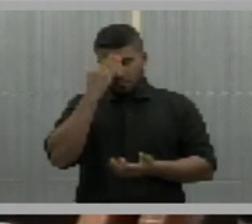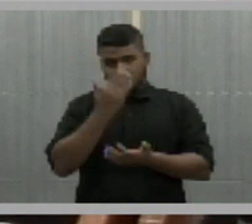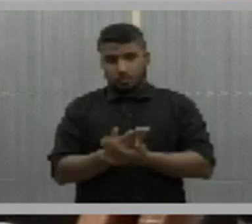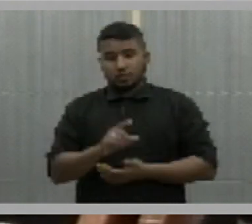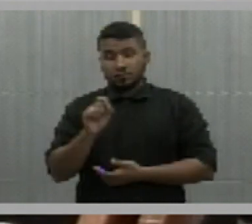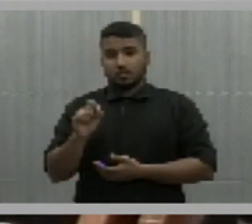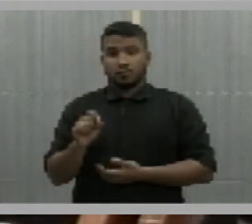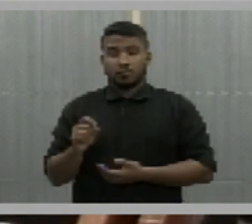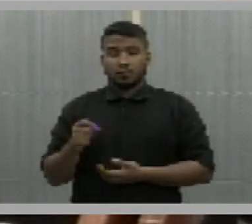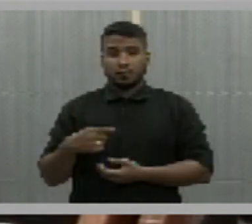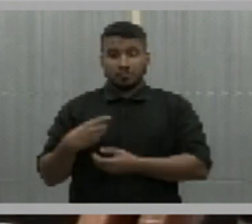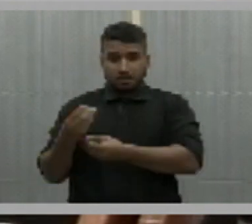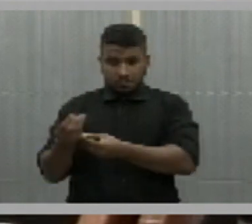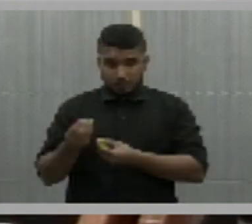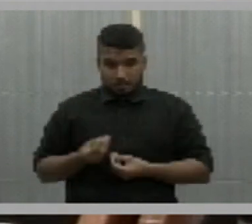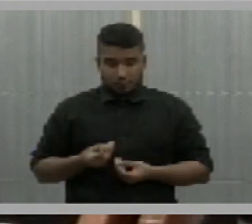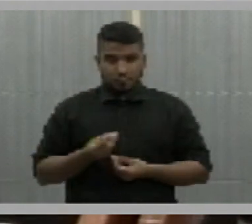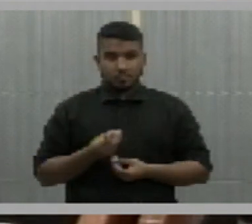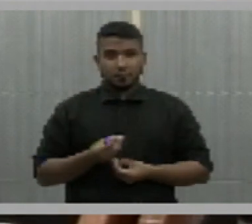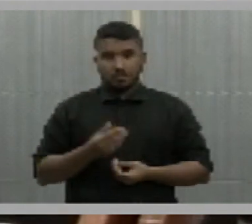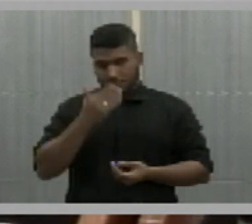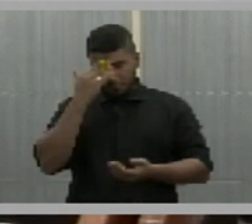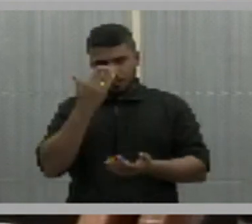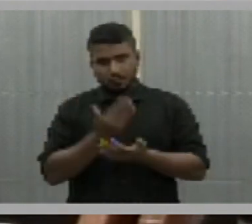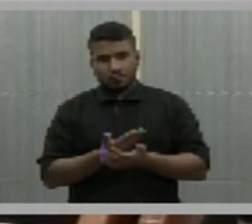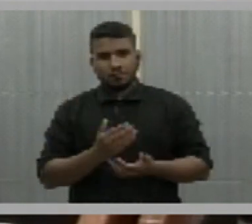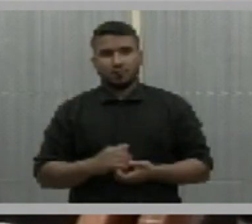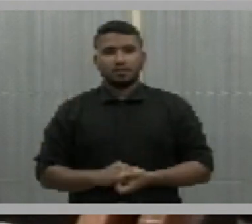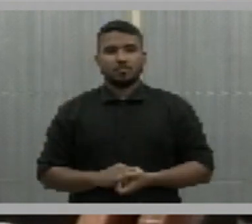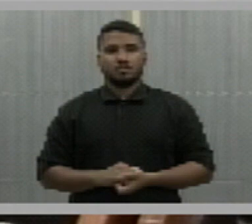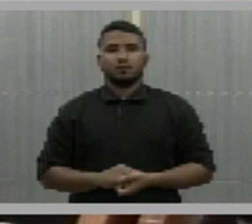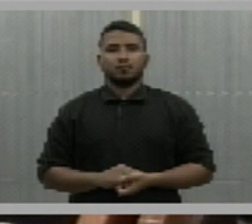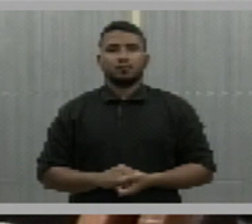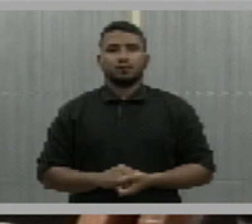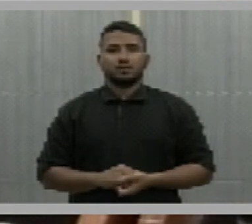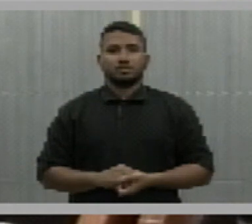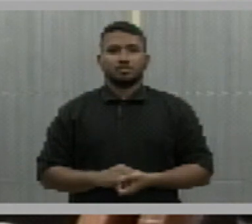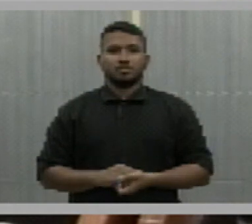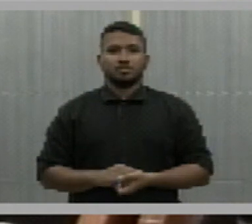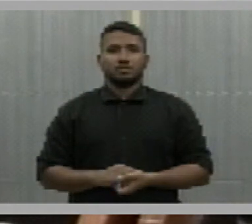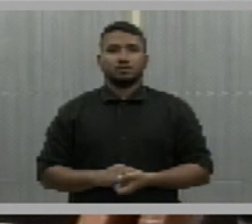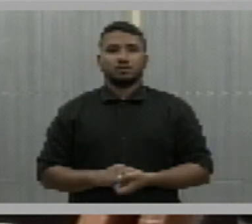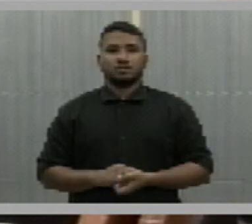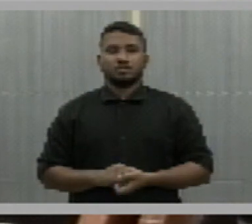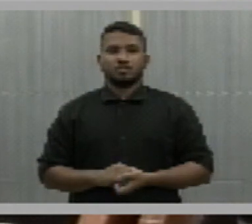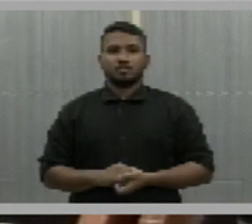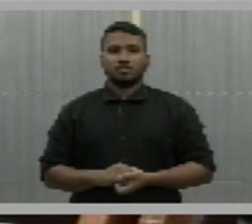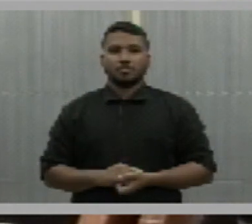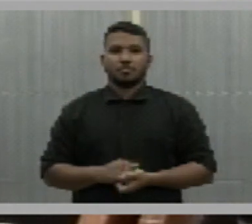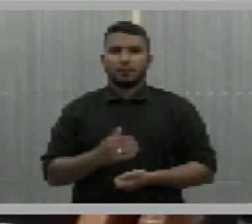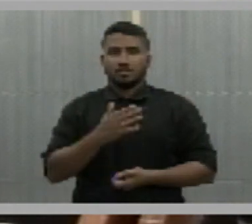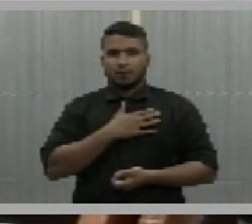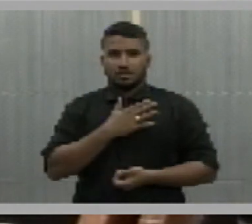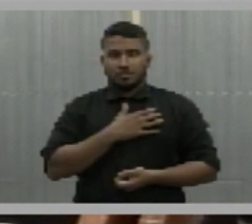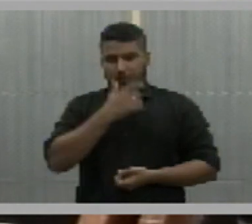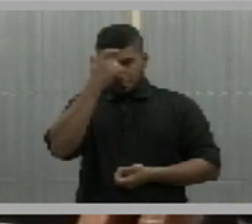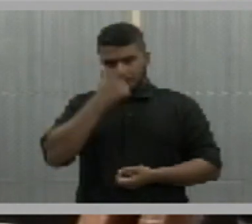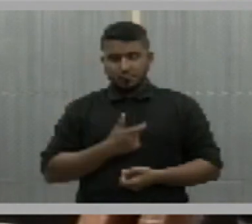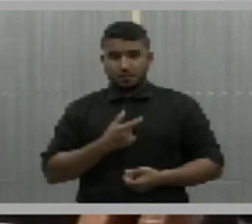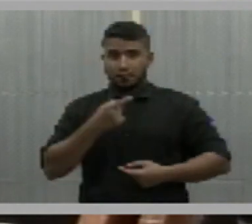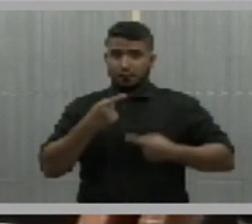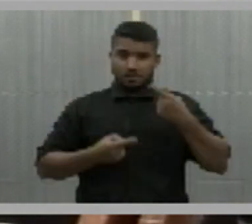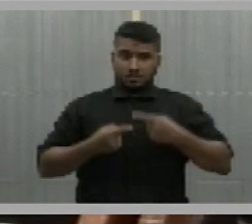recebi esse gesto de confiança ante, de qualquer modo, a minha maturidade política